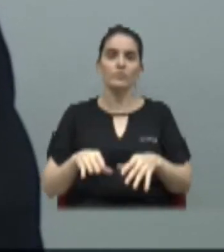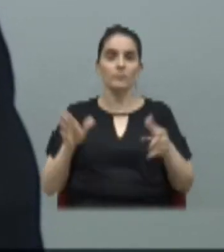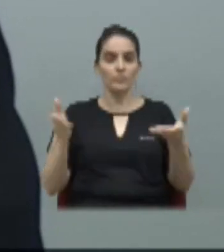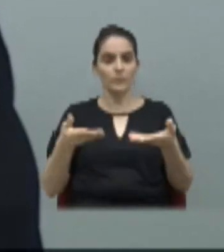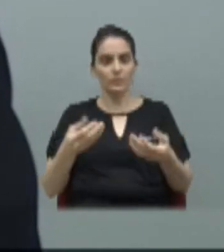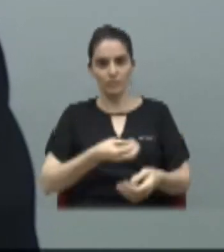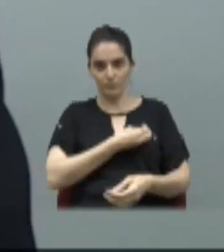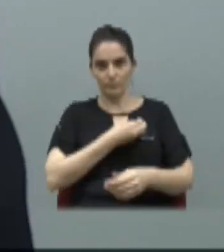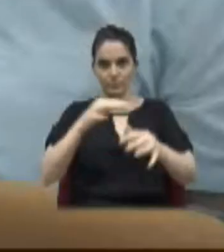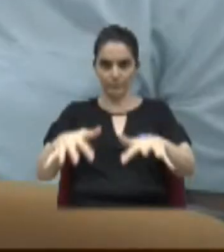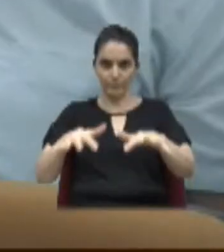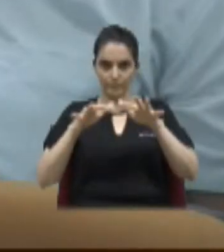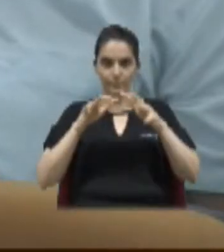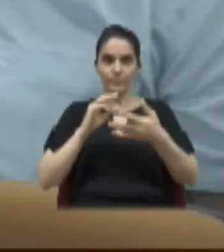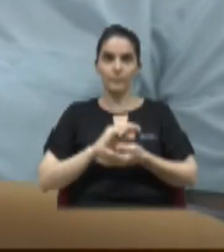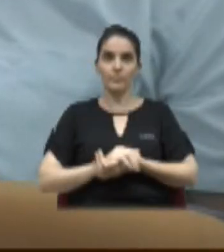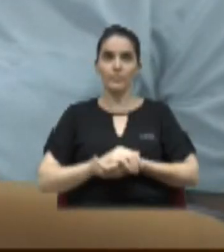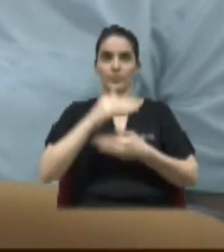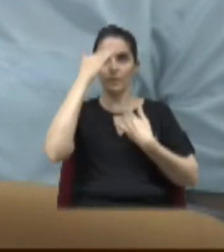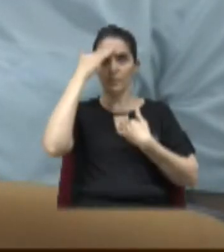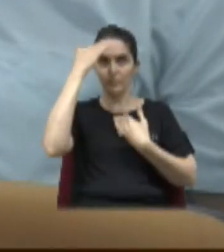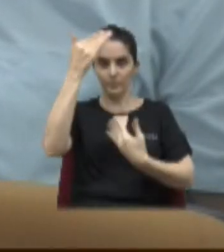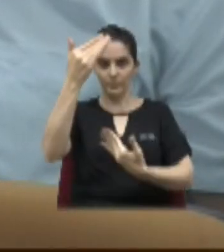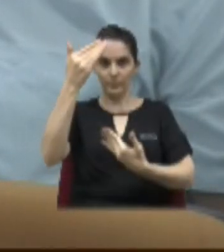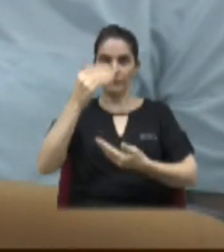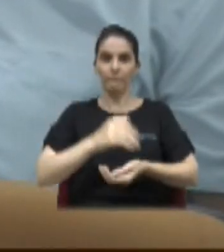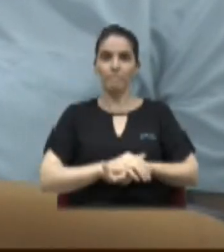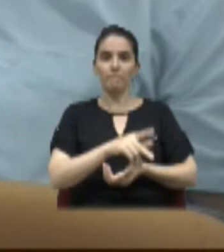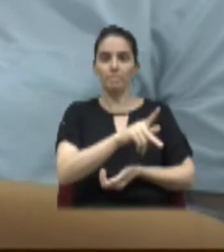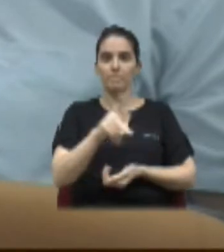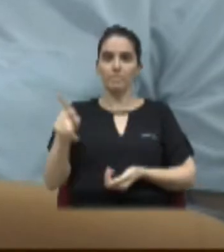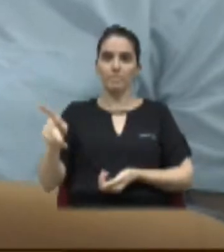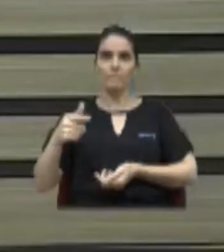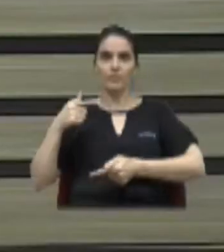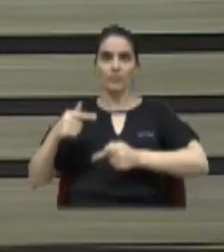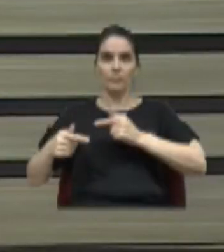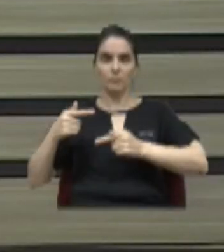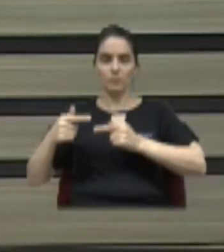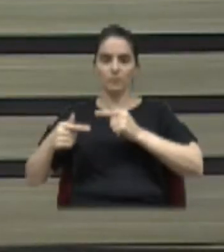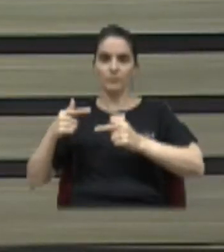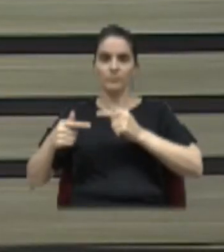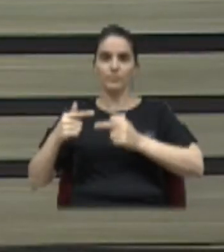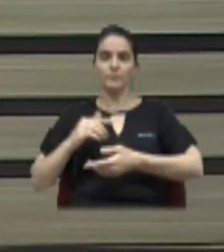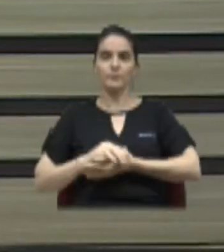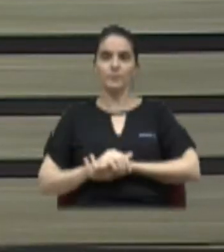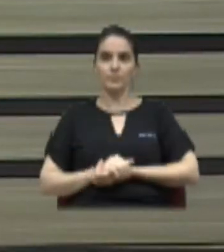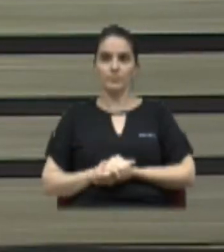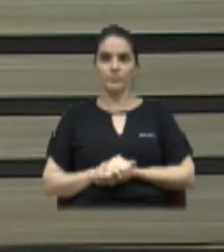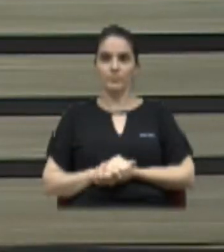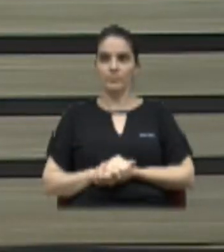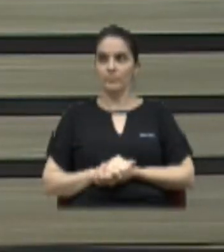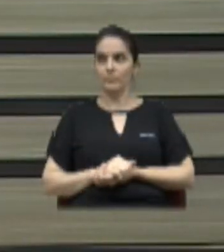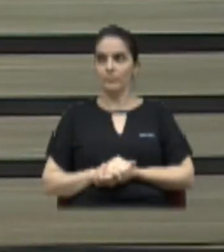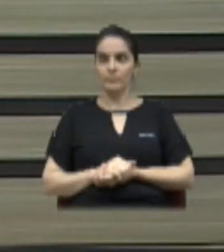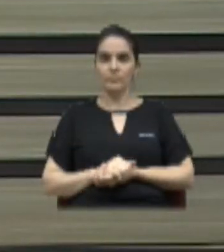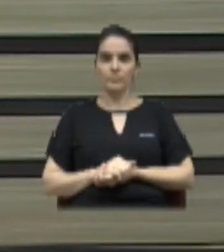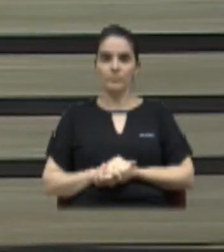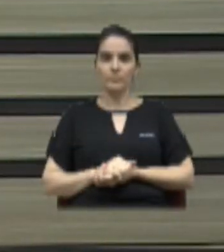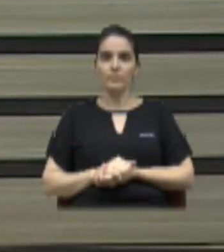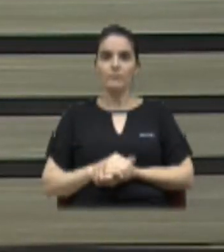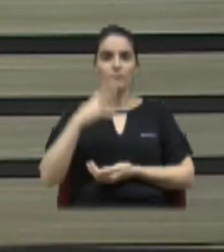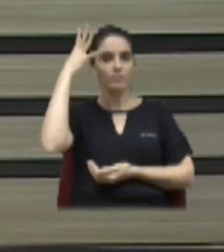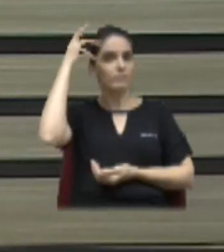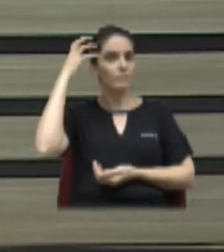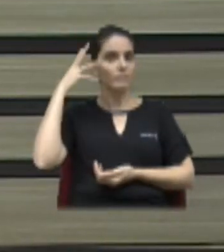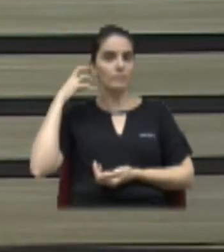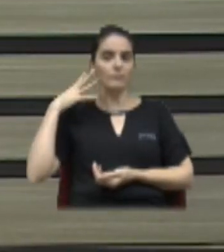todos vocês. Muito obrigado, senhor presidente. Continue a discussão. Quero discutir. A palavra, vereadora Lubogo.